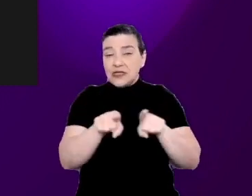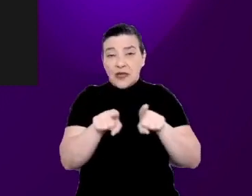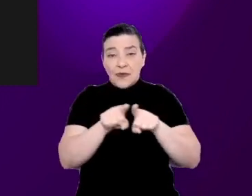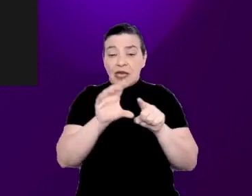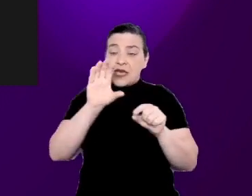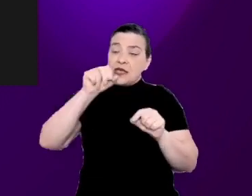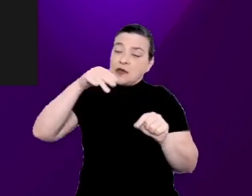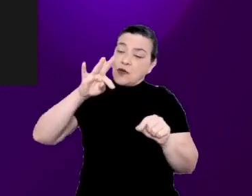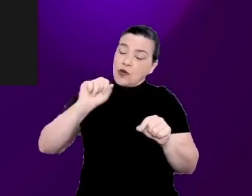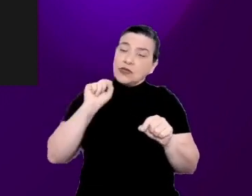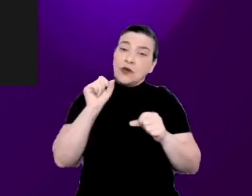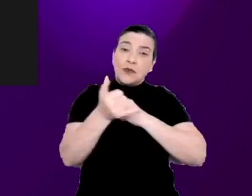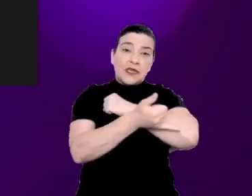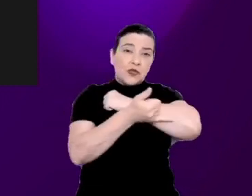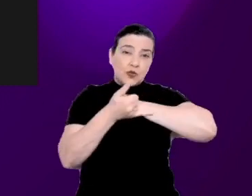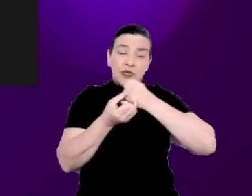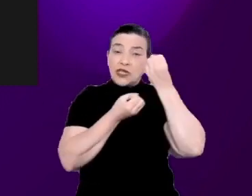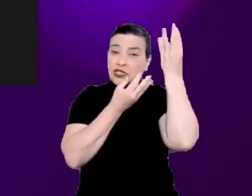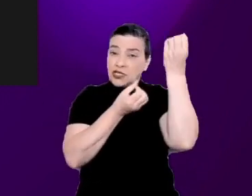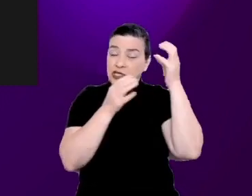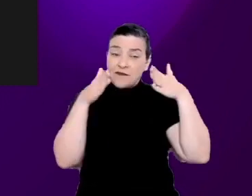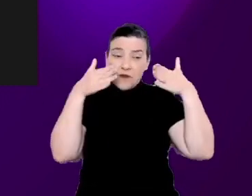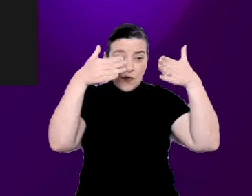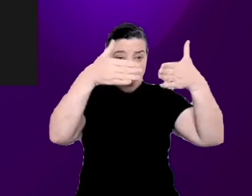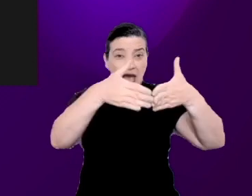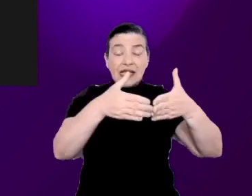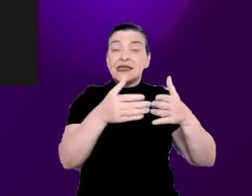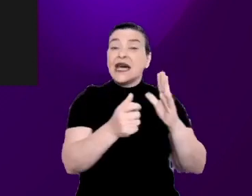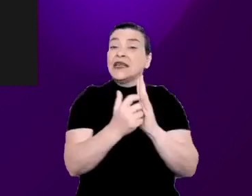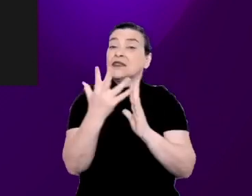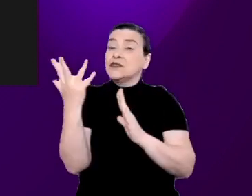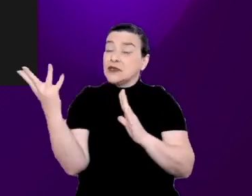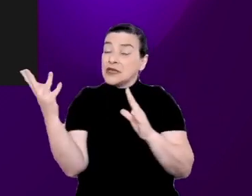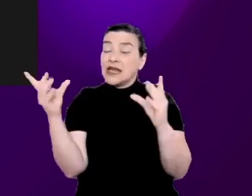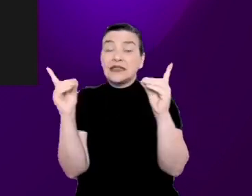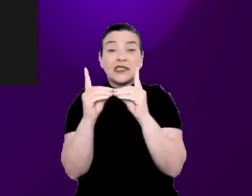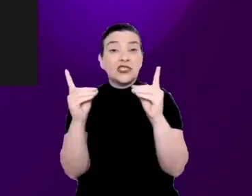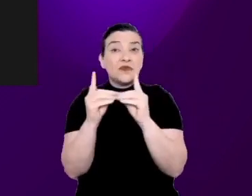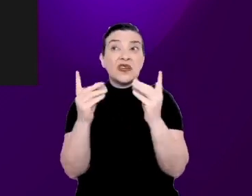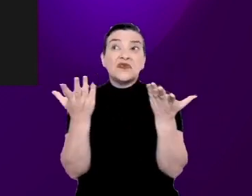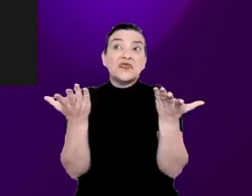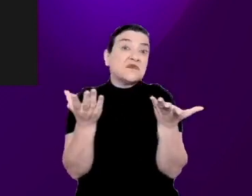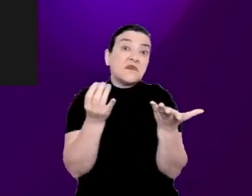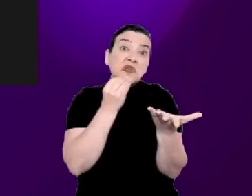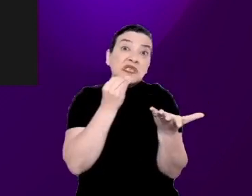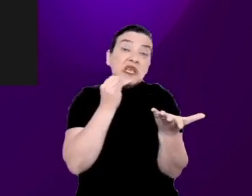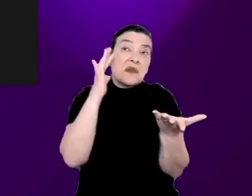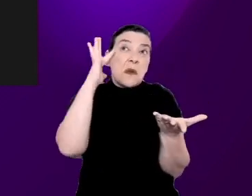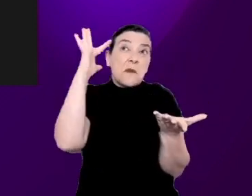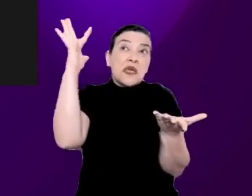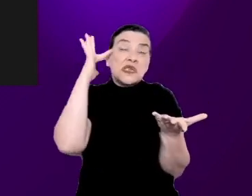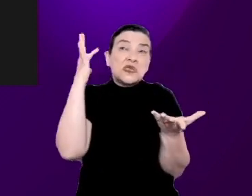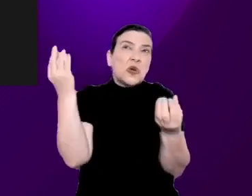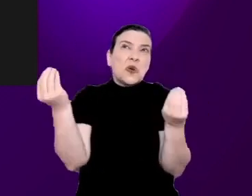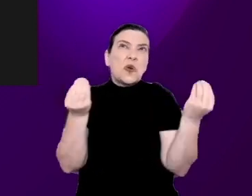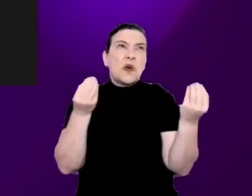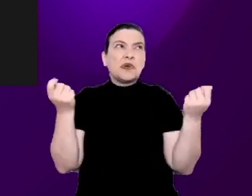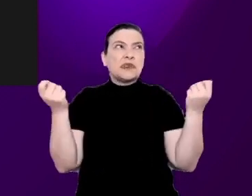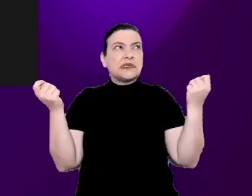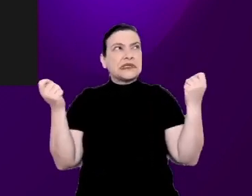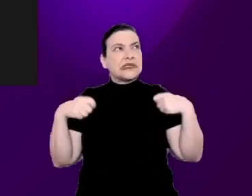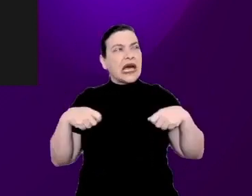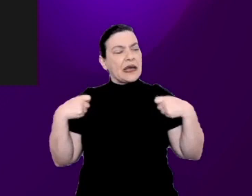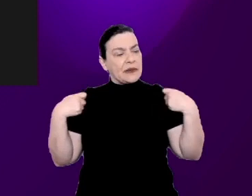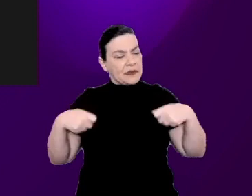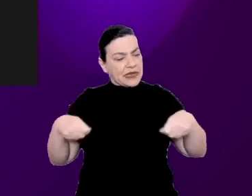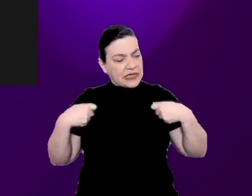estrutura de dados até hoje centralizada nesse número de atendimento e de conta, e ninguém, em nenhum momento, pensou que a gente precisava guardar